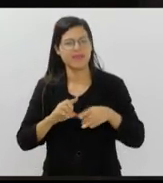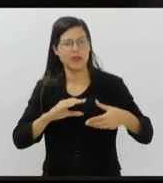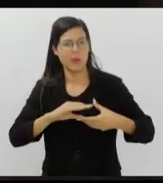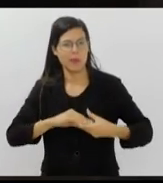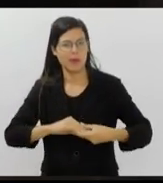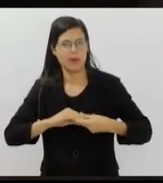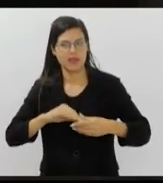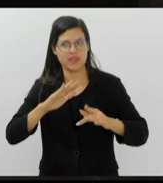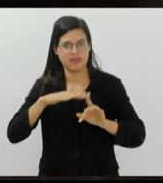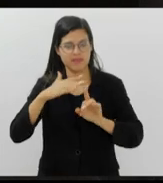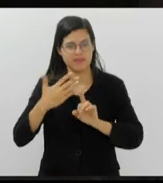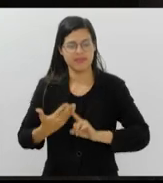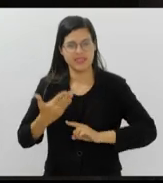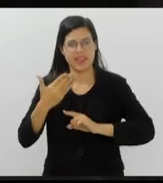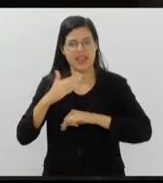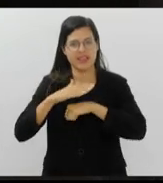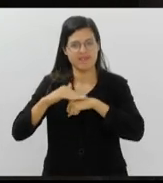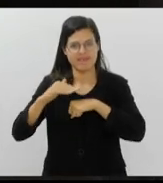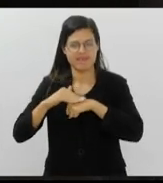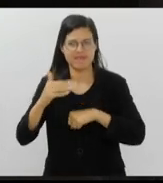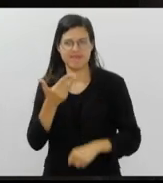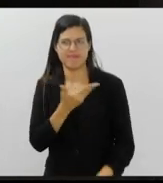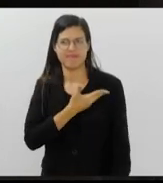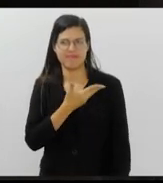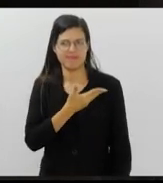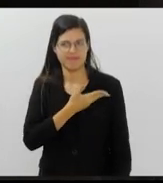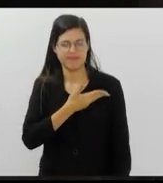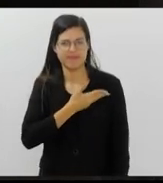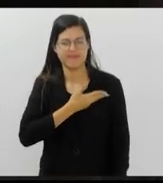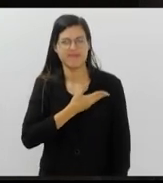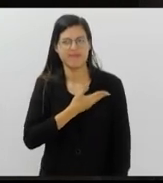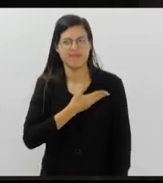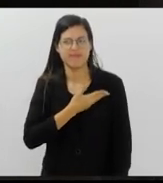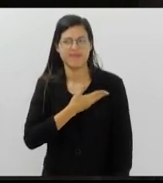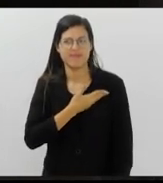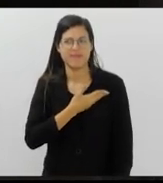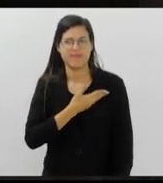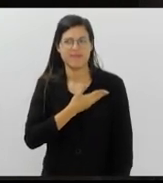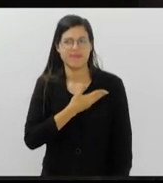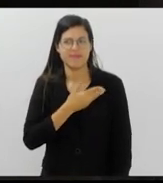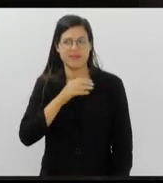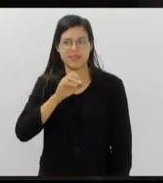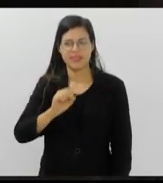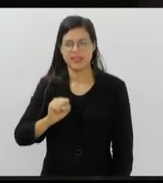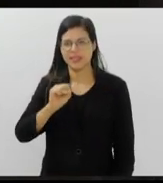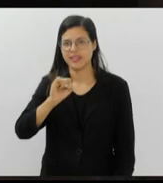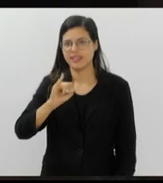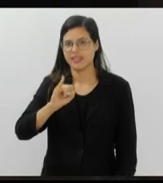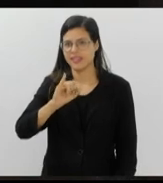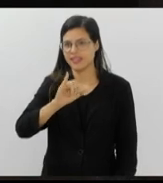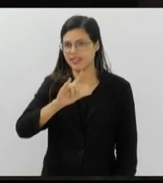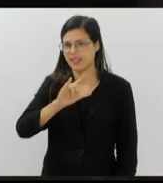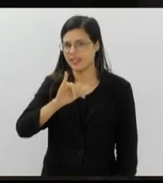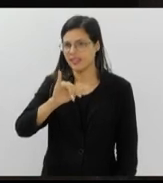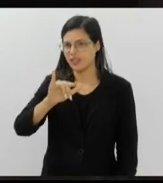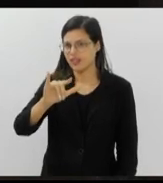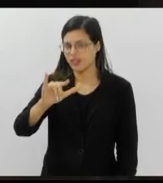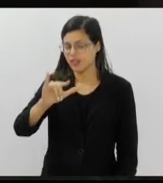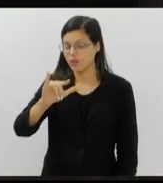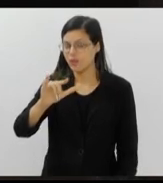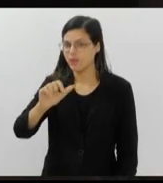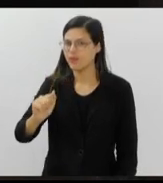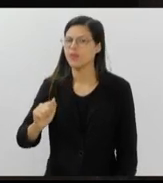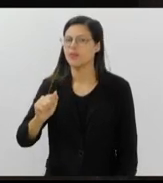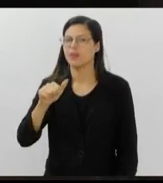carinhosa, querida amiga, parceira de estrada, Silvia Drummond, uma mulher que eu